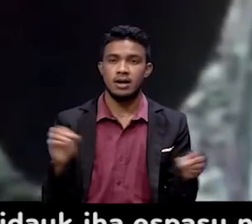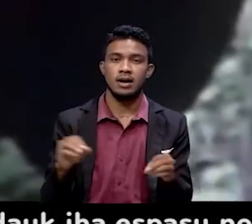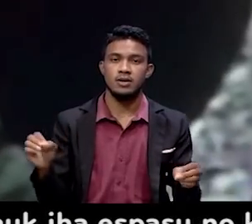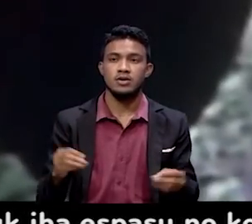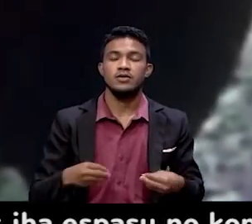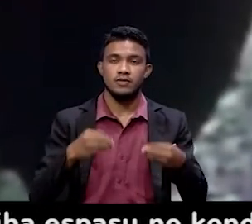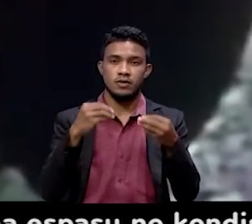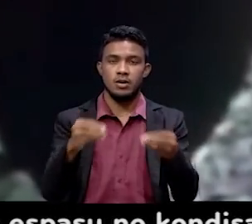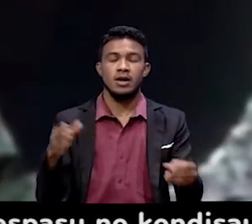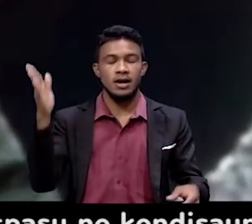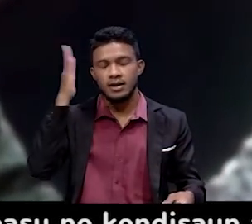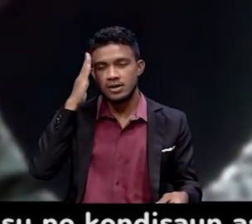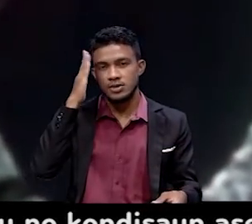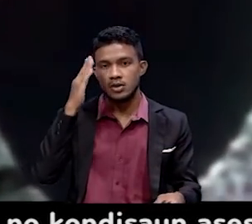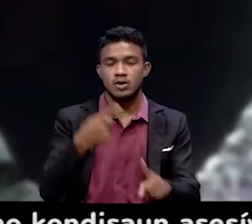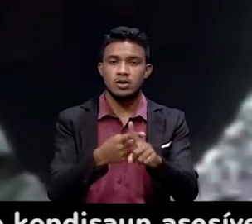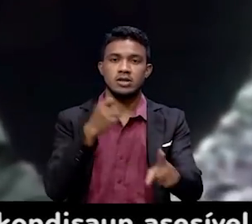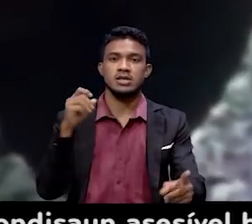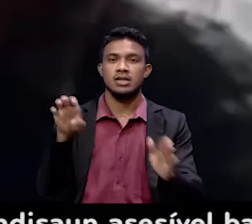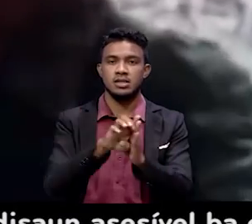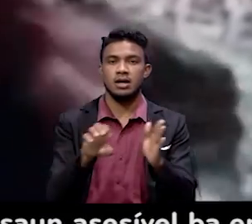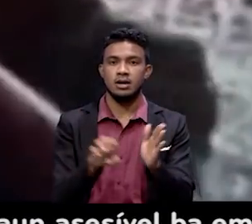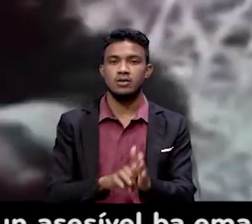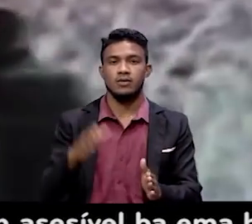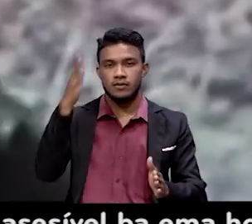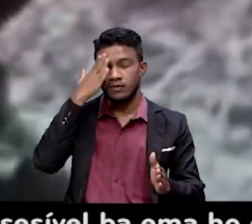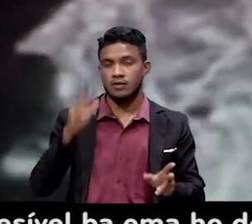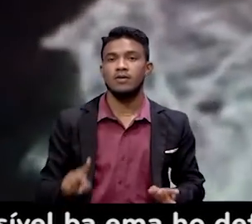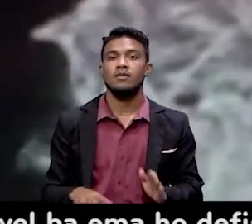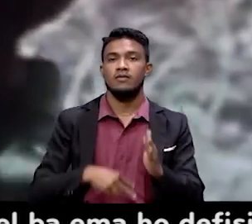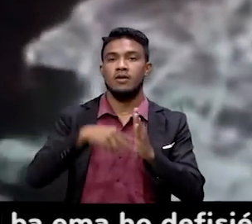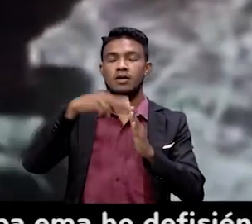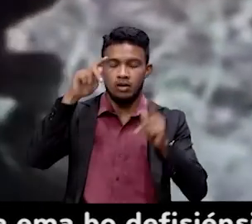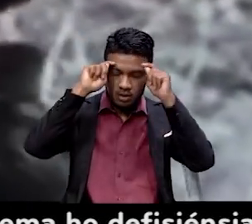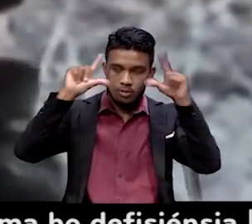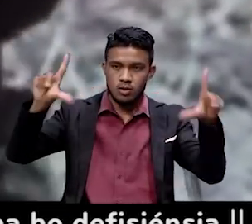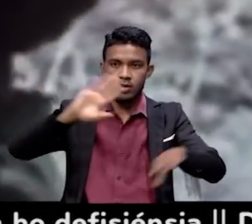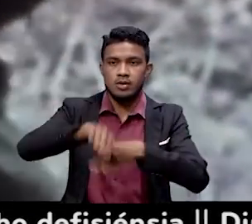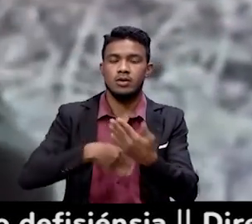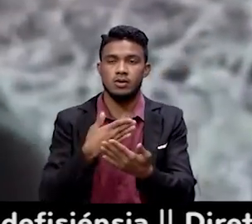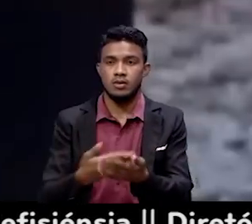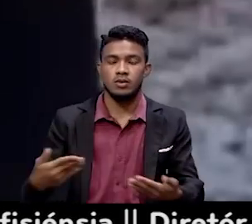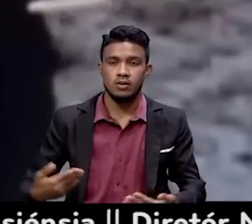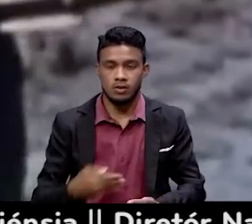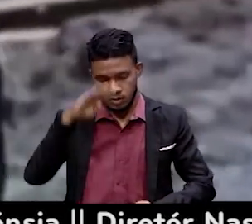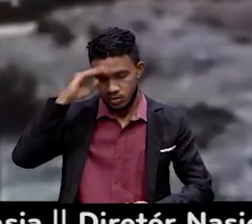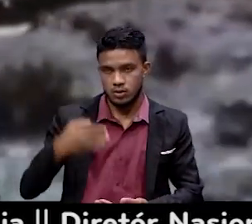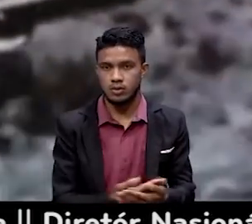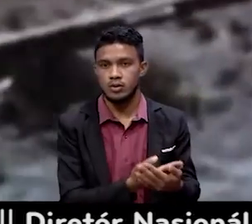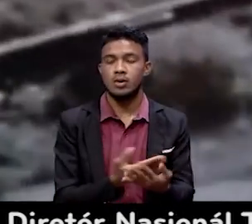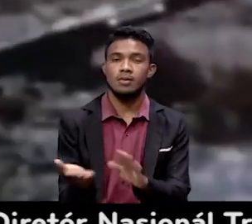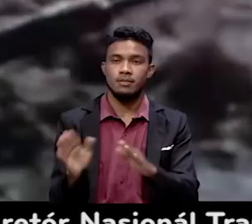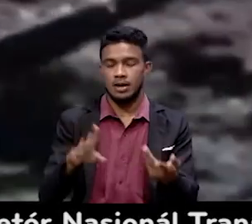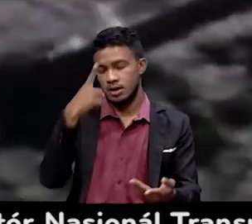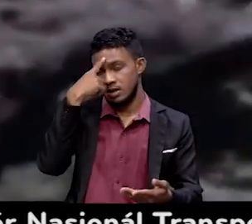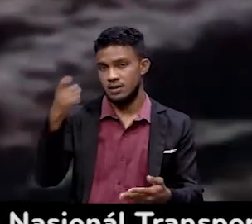hanesang reconhecimento ida usi estado, hodi valoriza timoruang hotu, nebe mate barai dobeng ida ne, tamba osang la